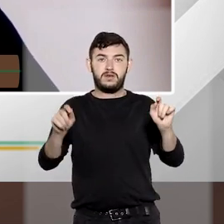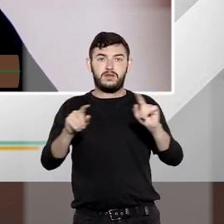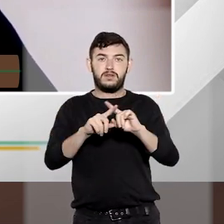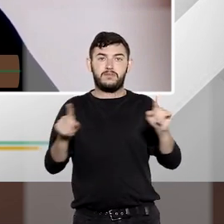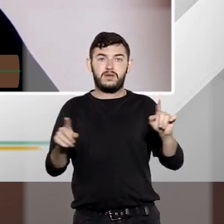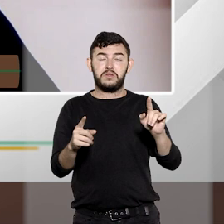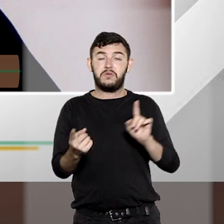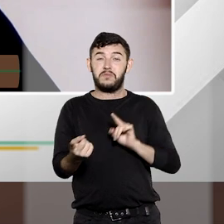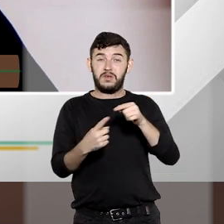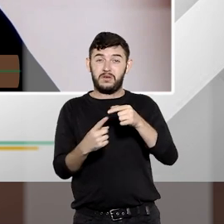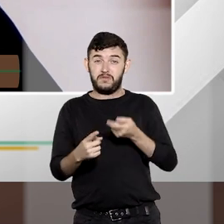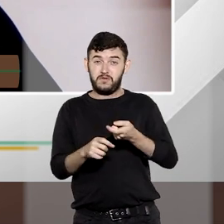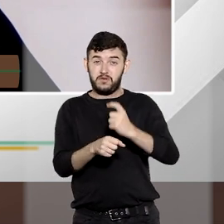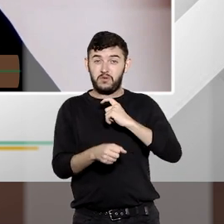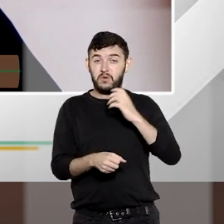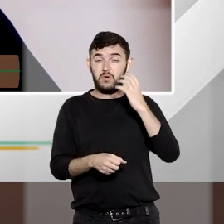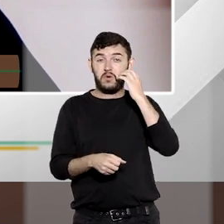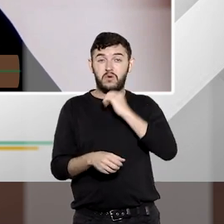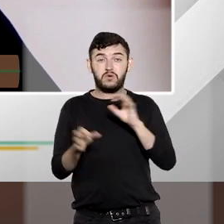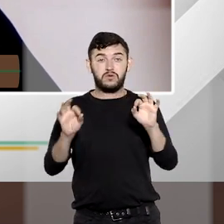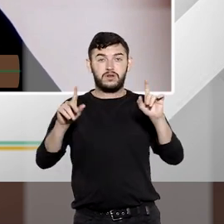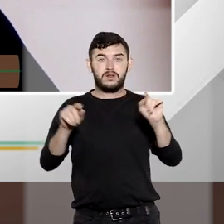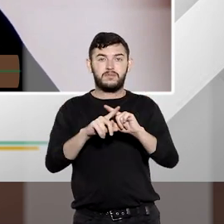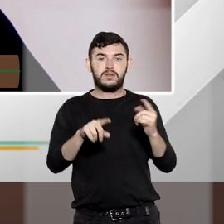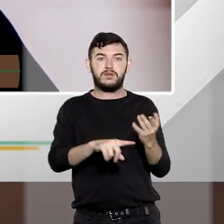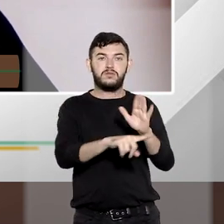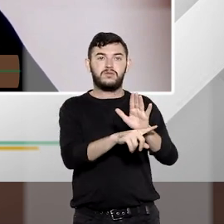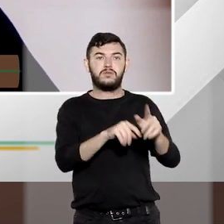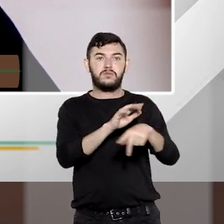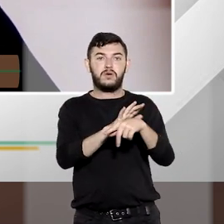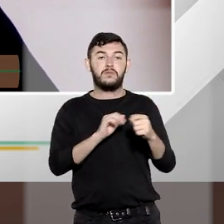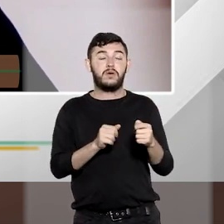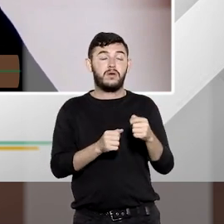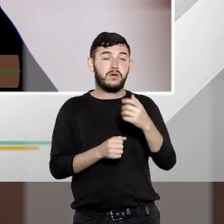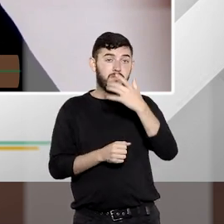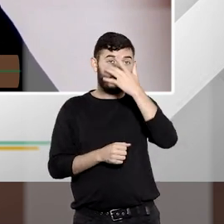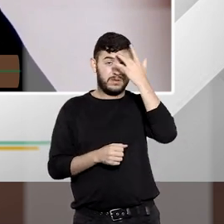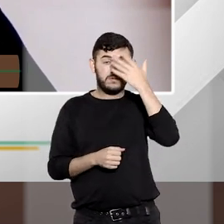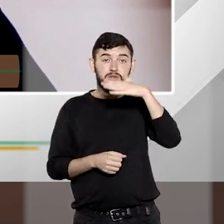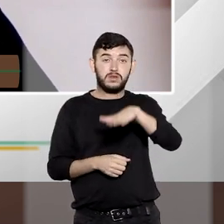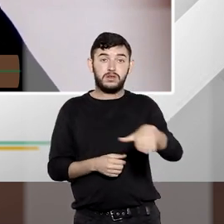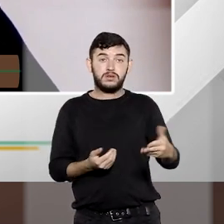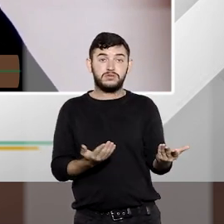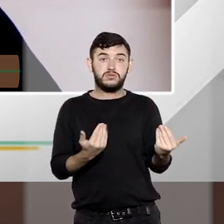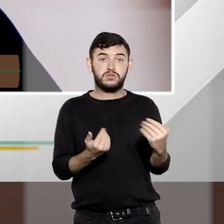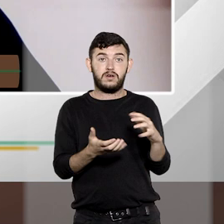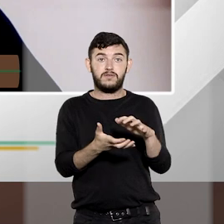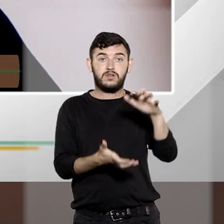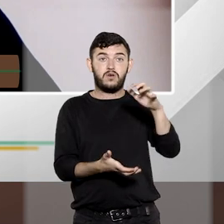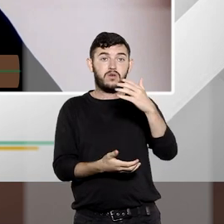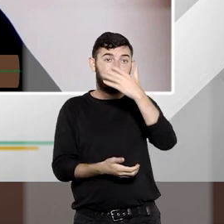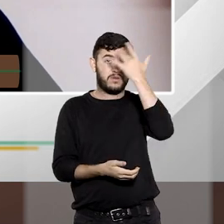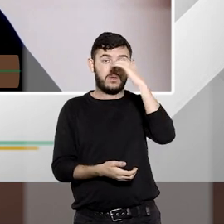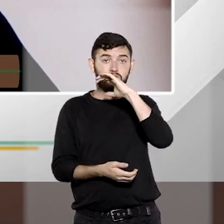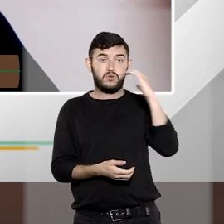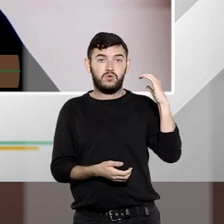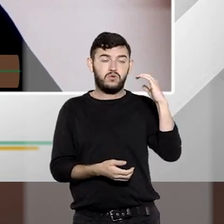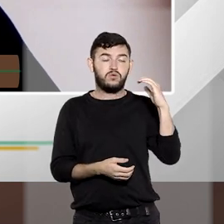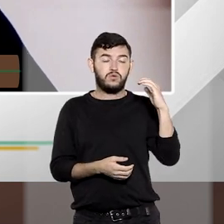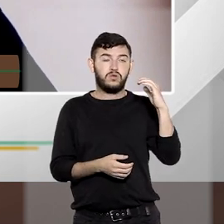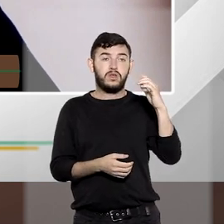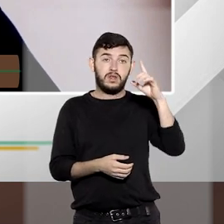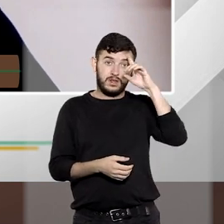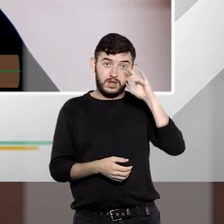atende jovens, adultos e idosos com deficiência intelectual, promovendo ações de educação profissional e inclusão no mercado de